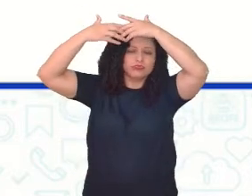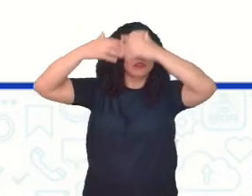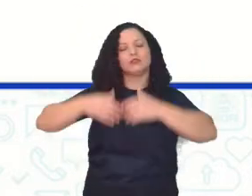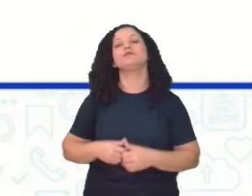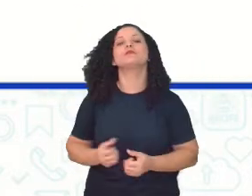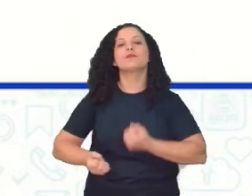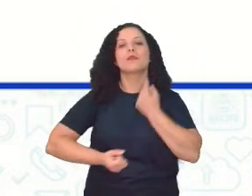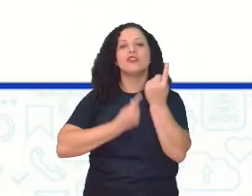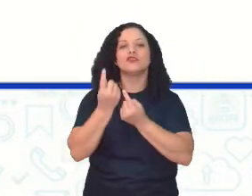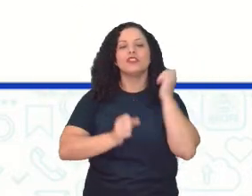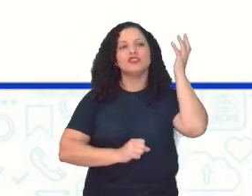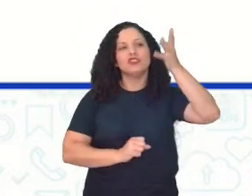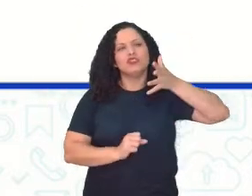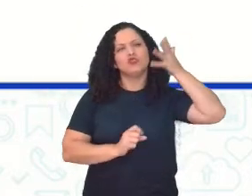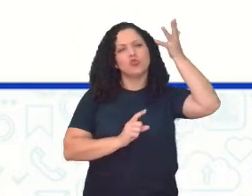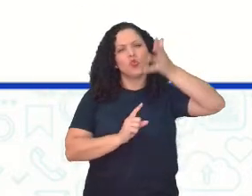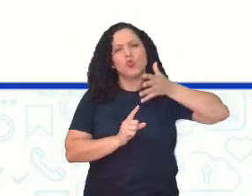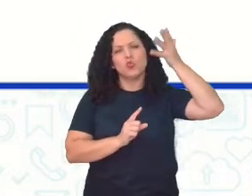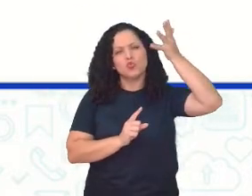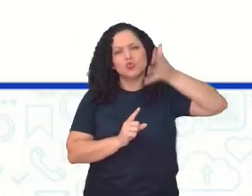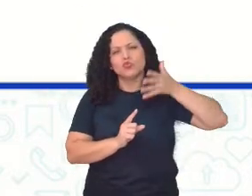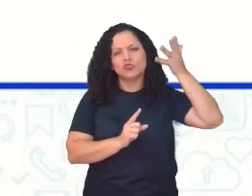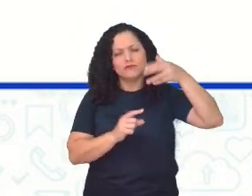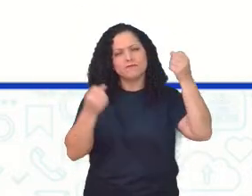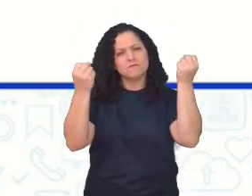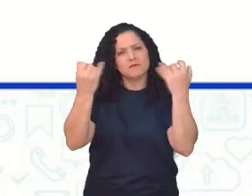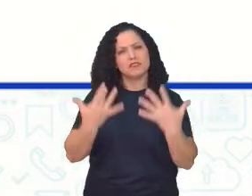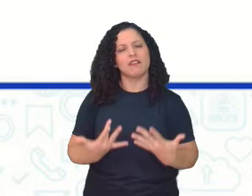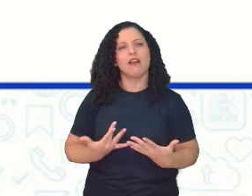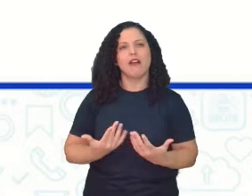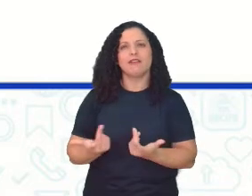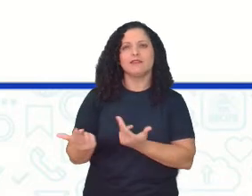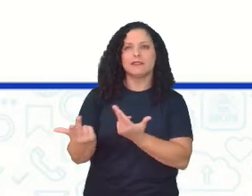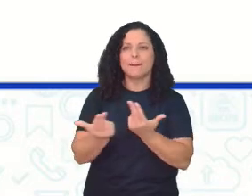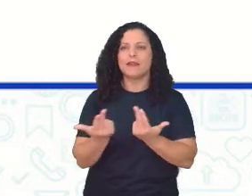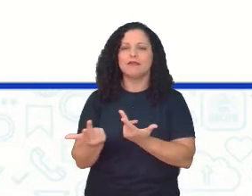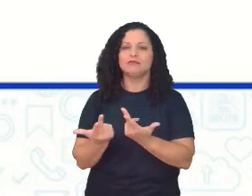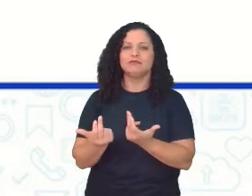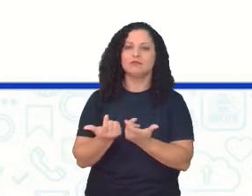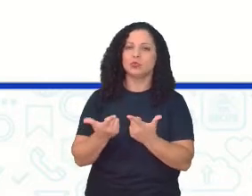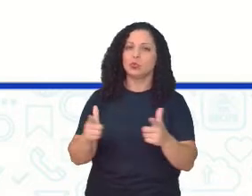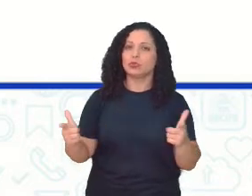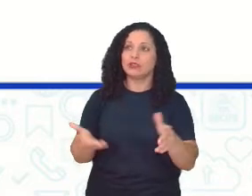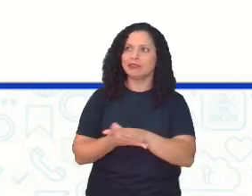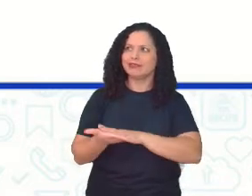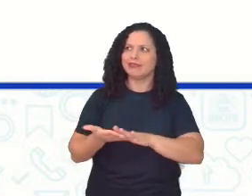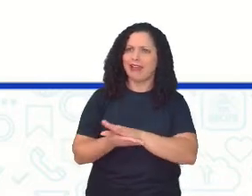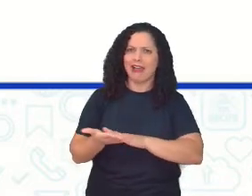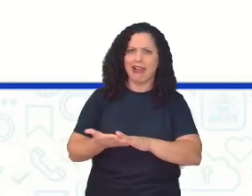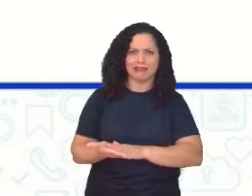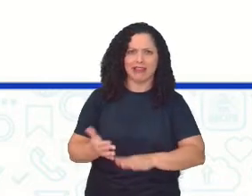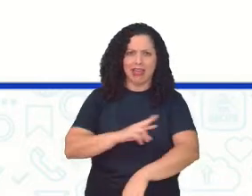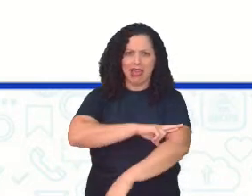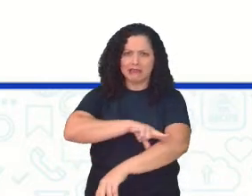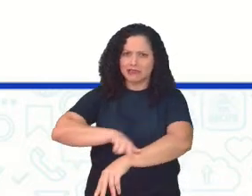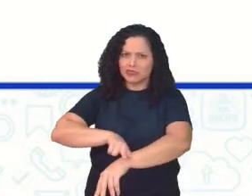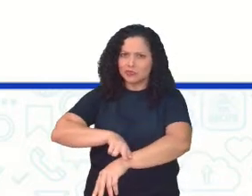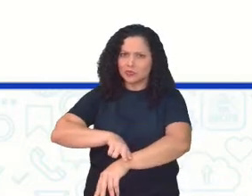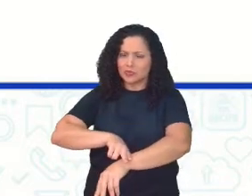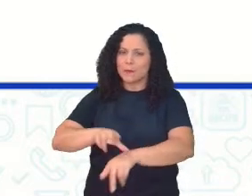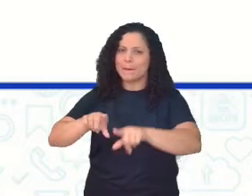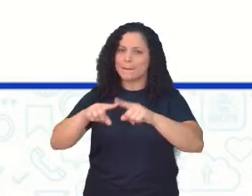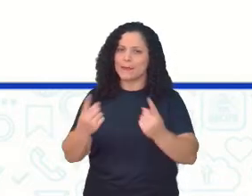ouvimos discursos que é como se não existisse nenhum tipo de situação como essa. Mas, na verdade,